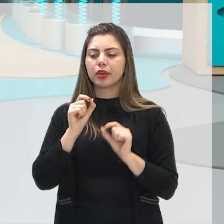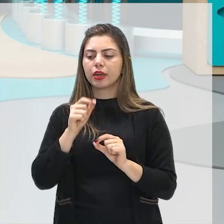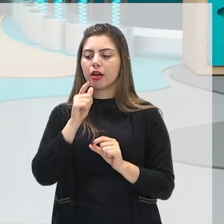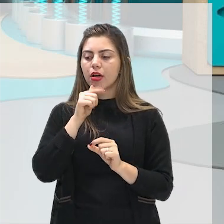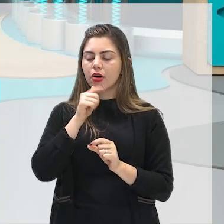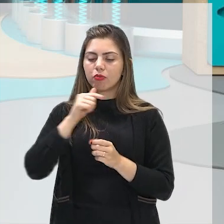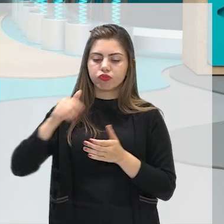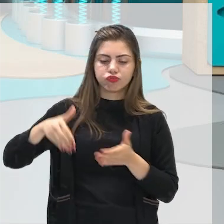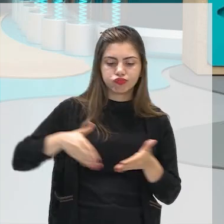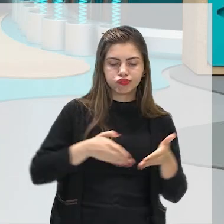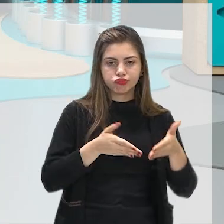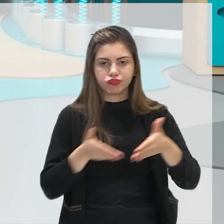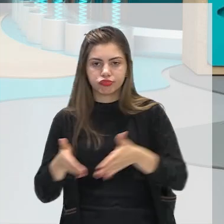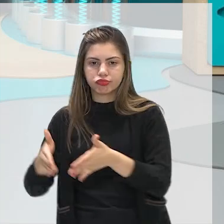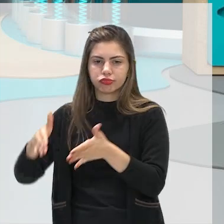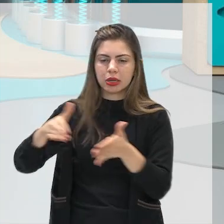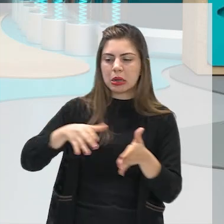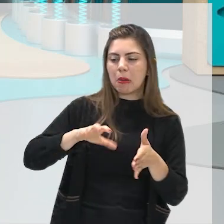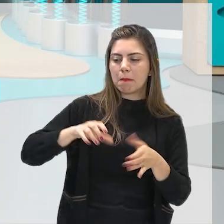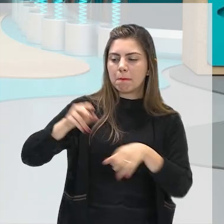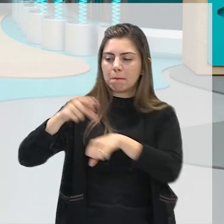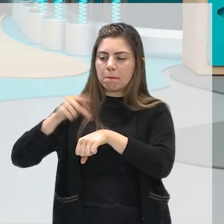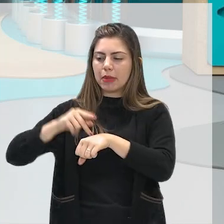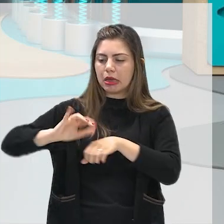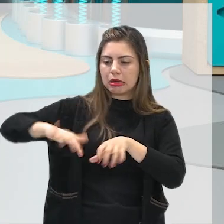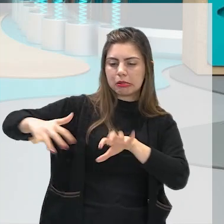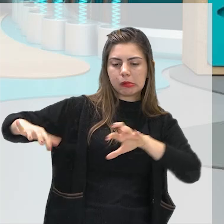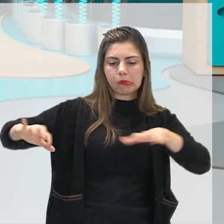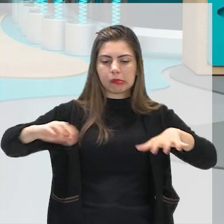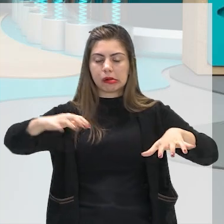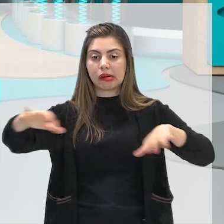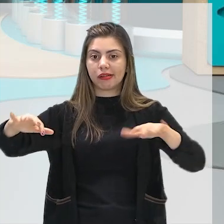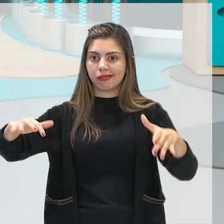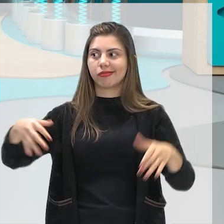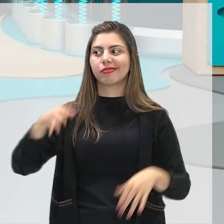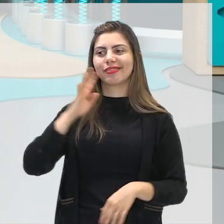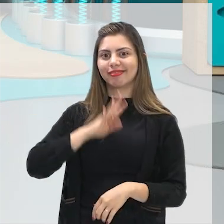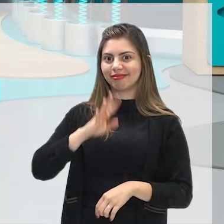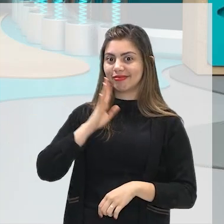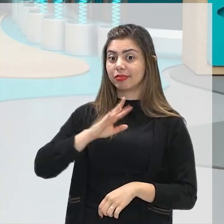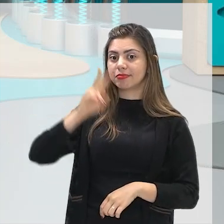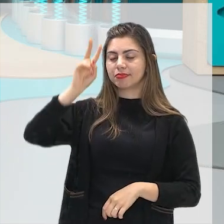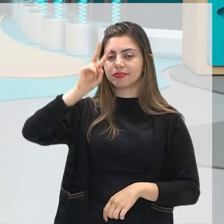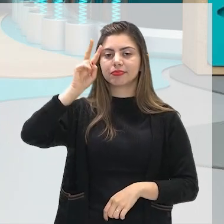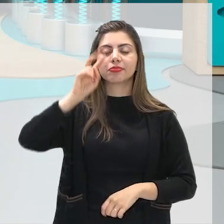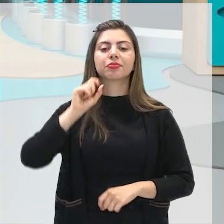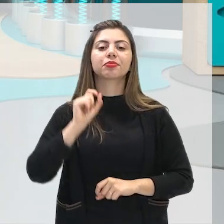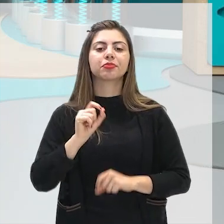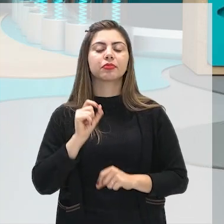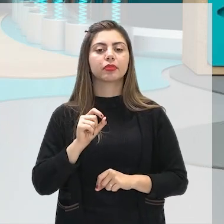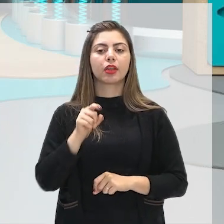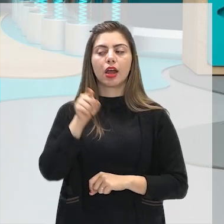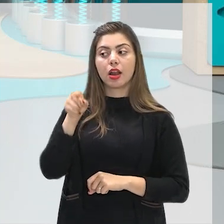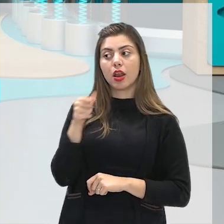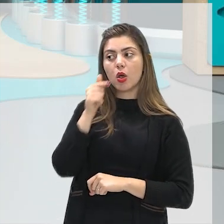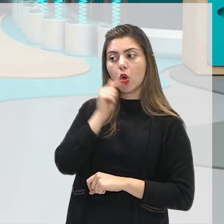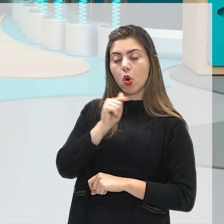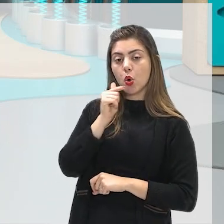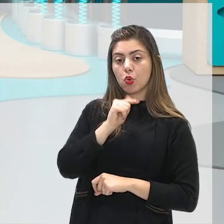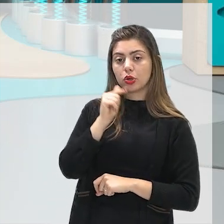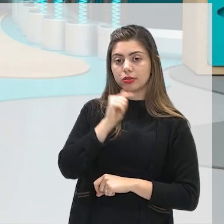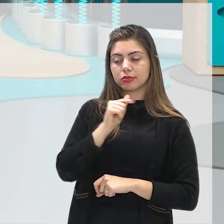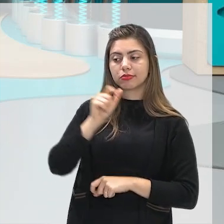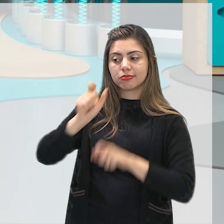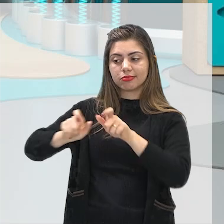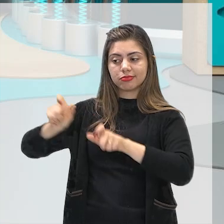corredeiras, né, no meio de pedras, né? Então é bem bacana. Lembrando que para isso aqui dar certo, a